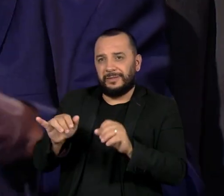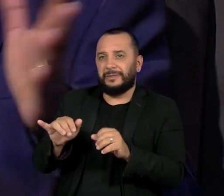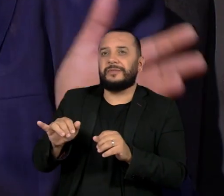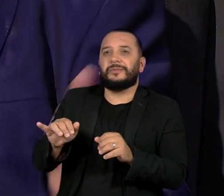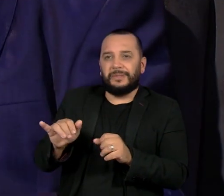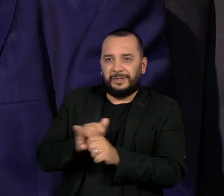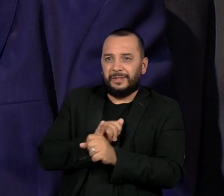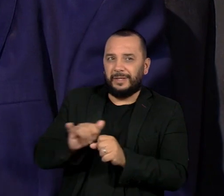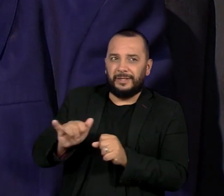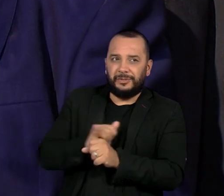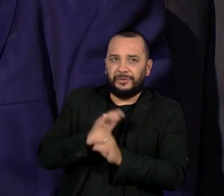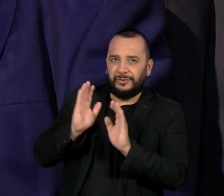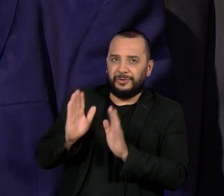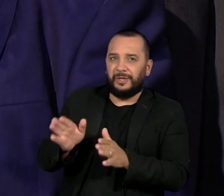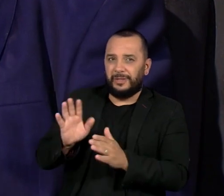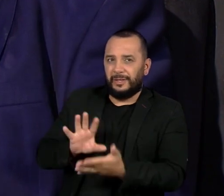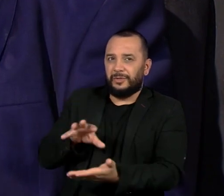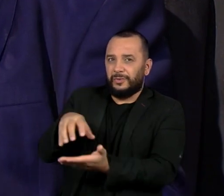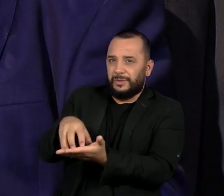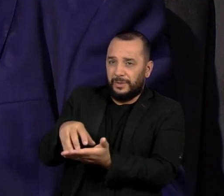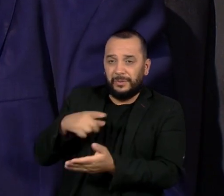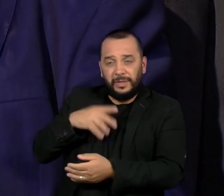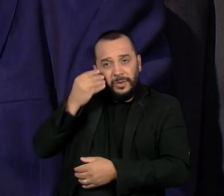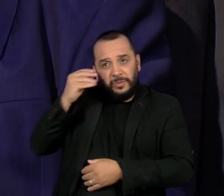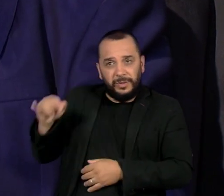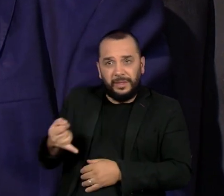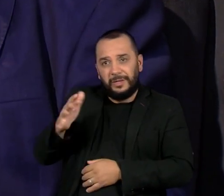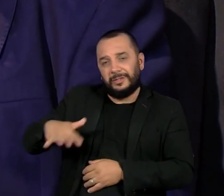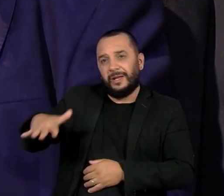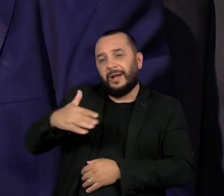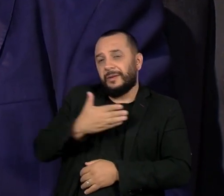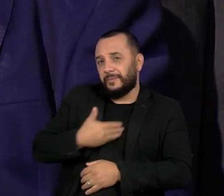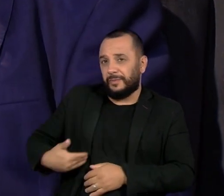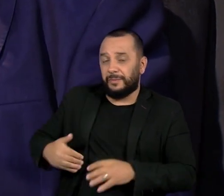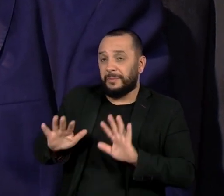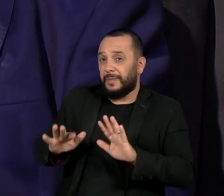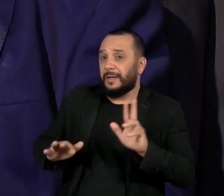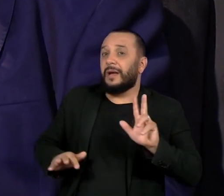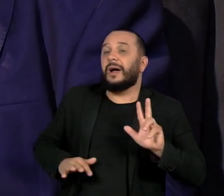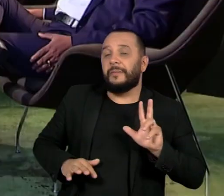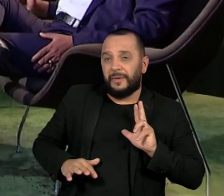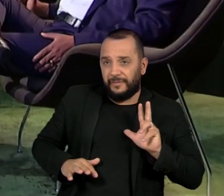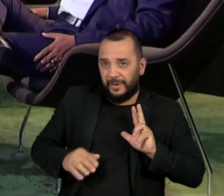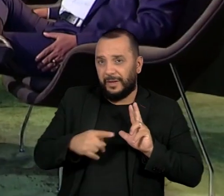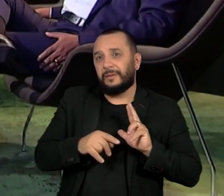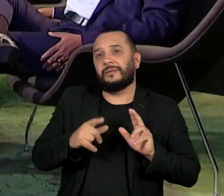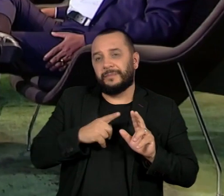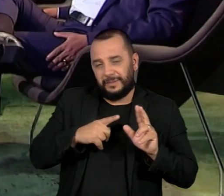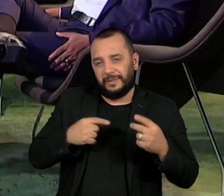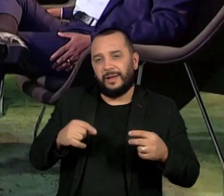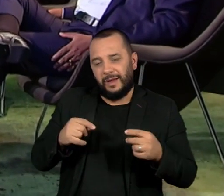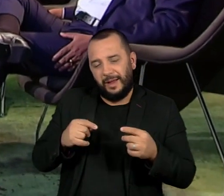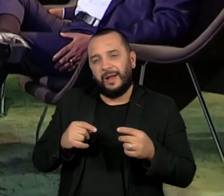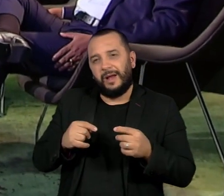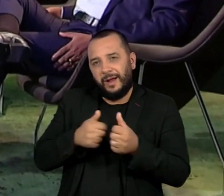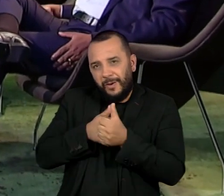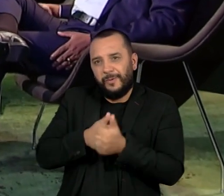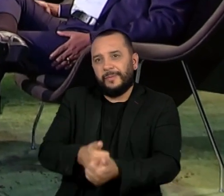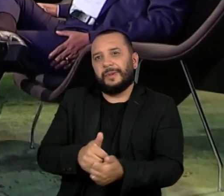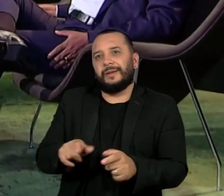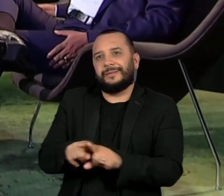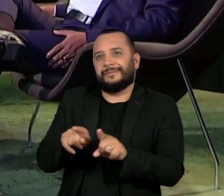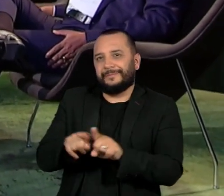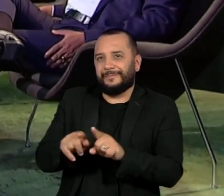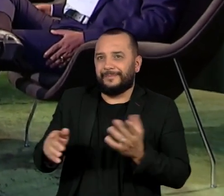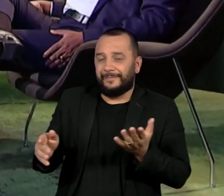entendendo que existem oportunidades na área pública, mas que o setor privado precisa acompanhar. Tem uma lição de casa a fazer e tem